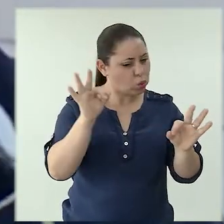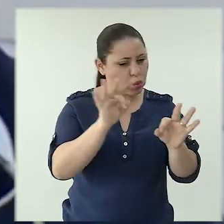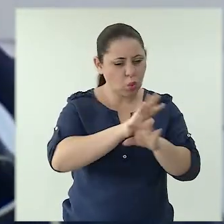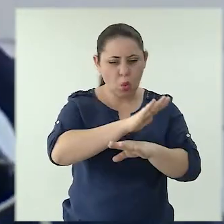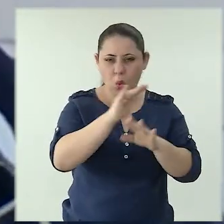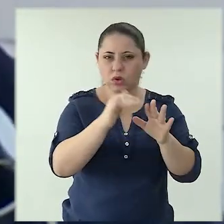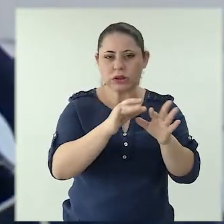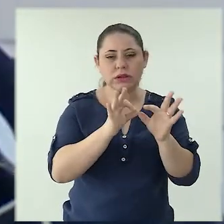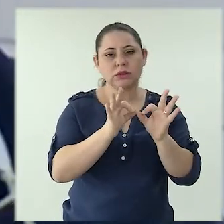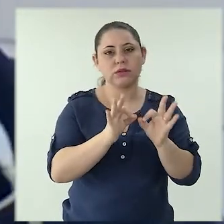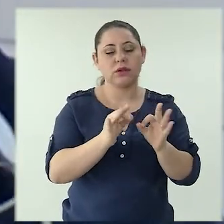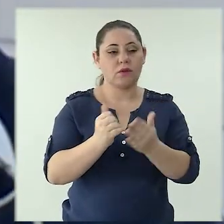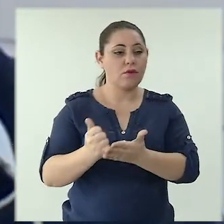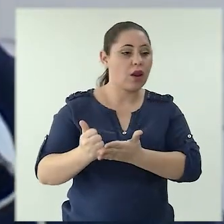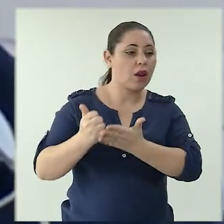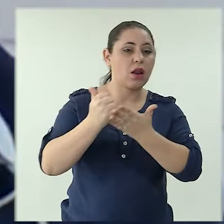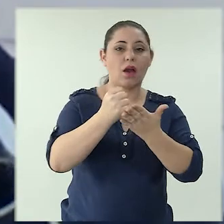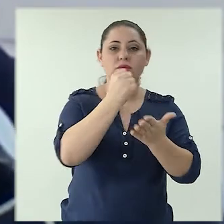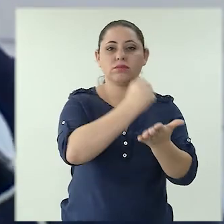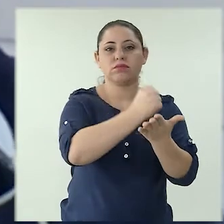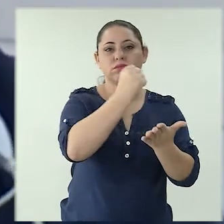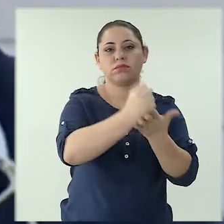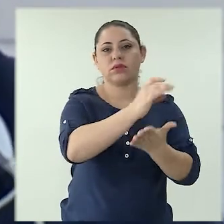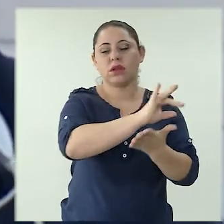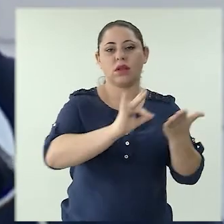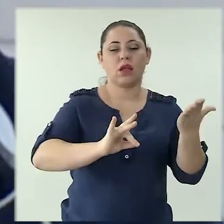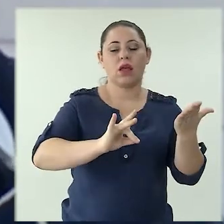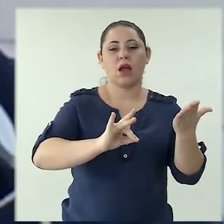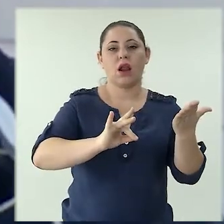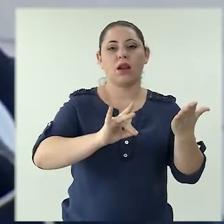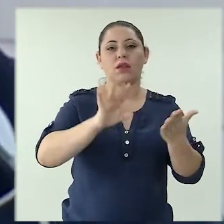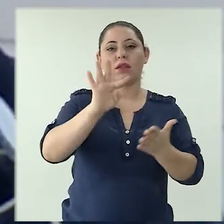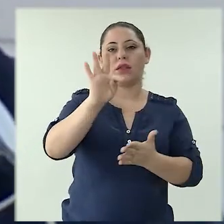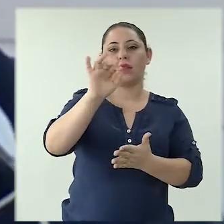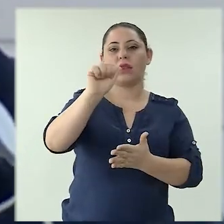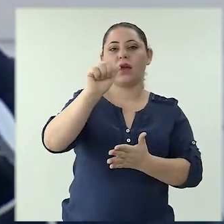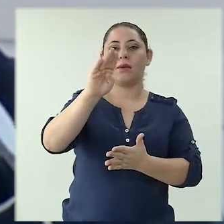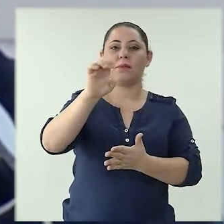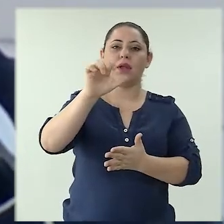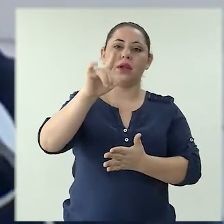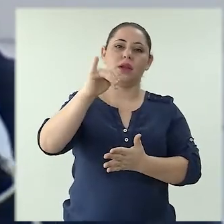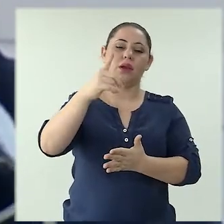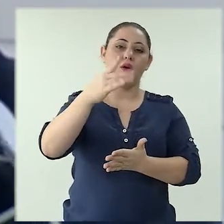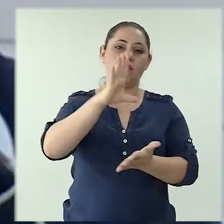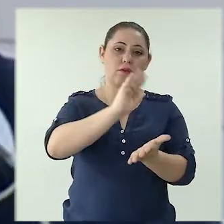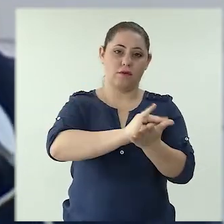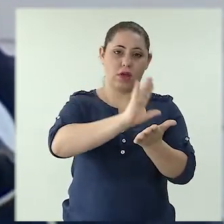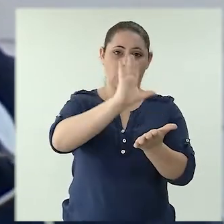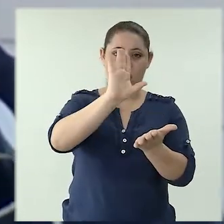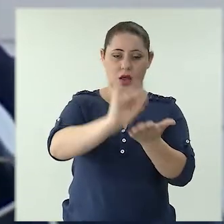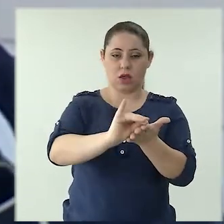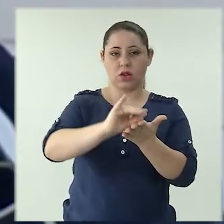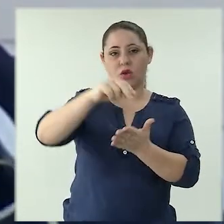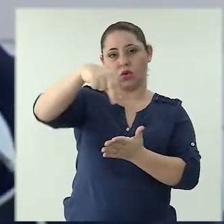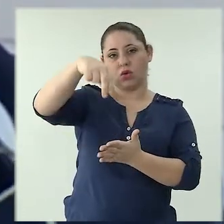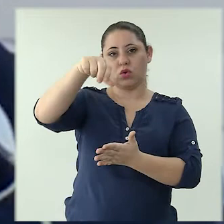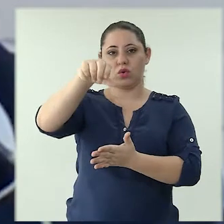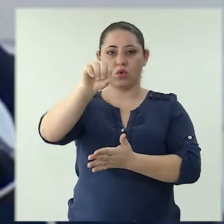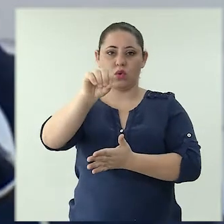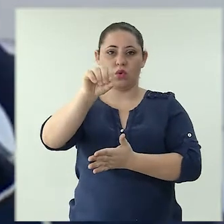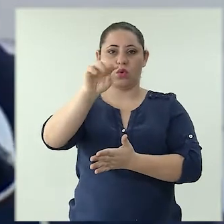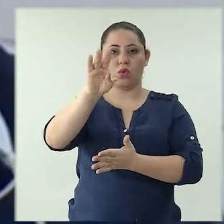suficientes, ao cartório de notas, onde o tabelião do cartório de notas vai emitir o que a gente chama de ata